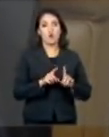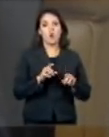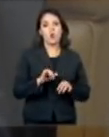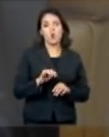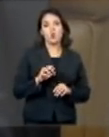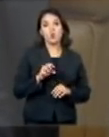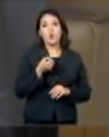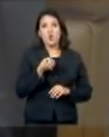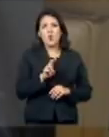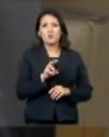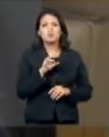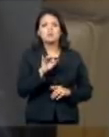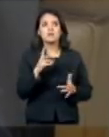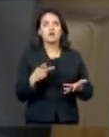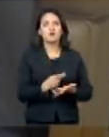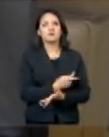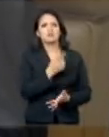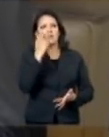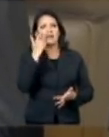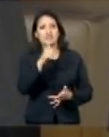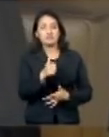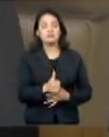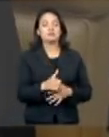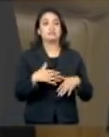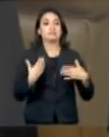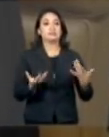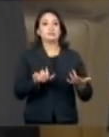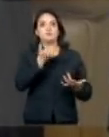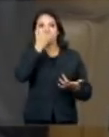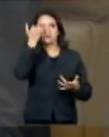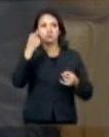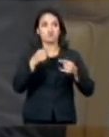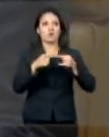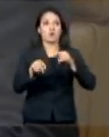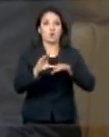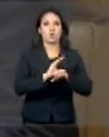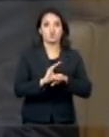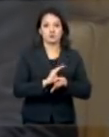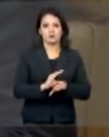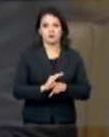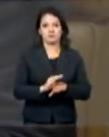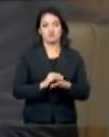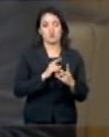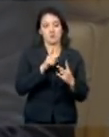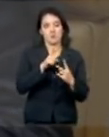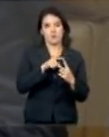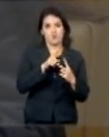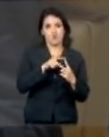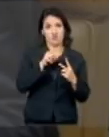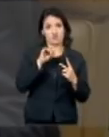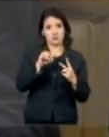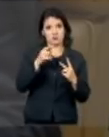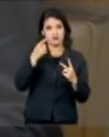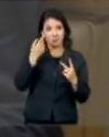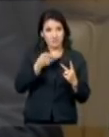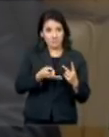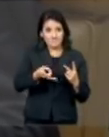inconstitucionalidade são portanto as duas situações ou uma hipótese de flagrante inconstitucionalidade